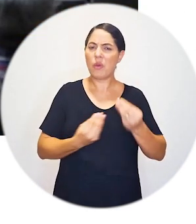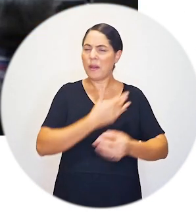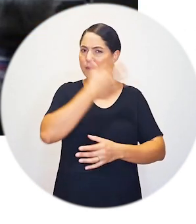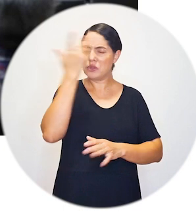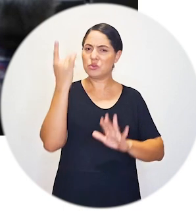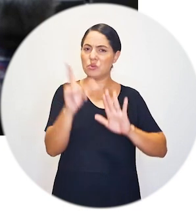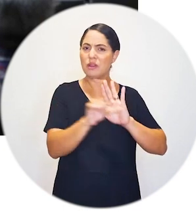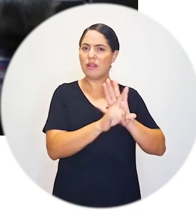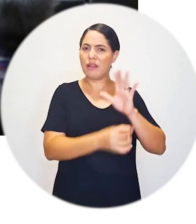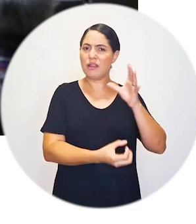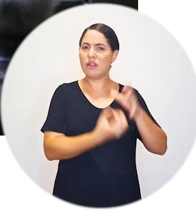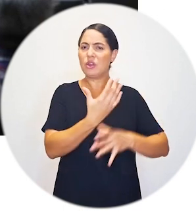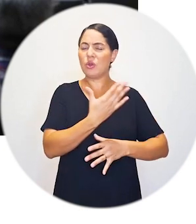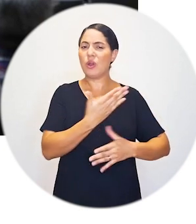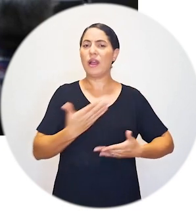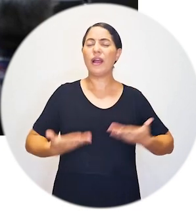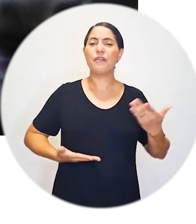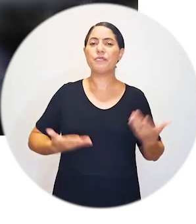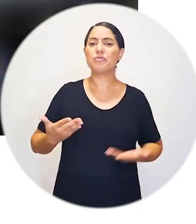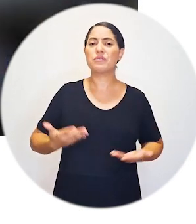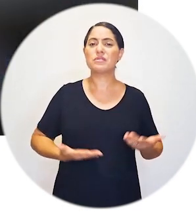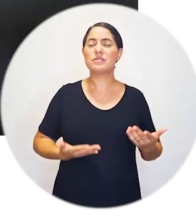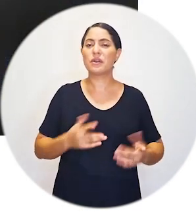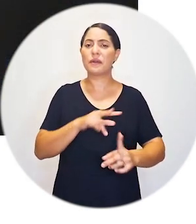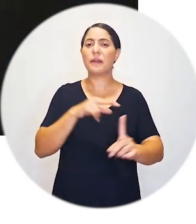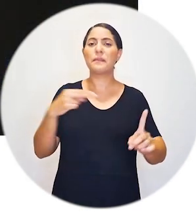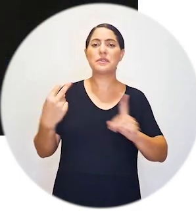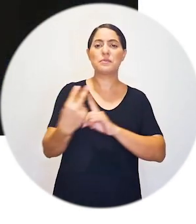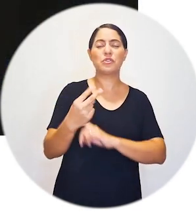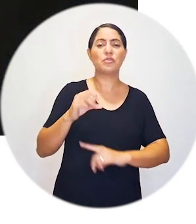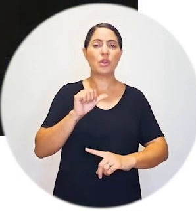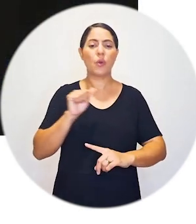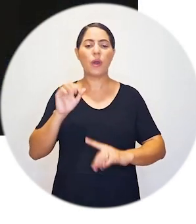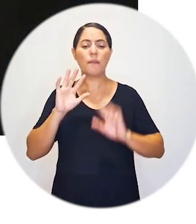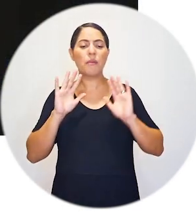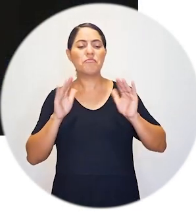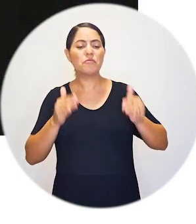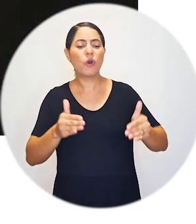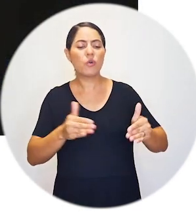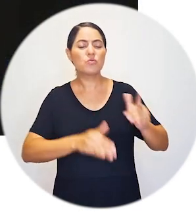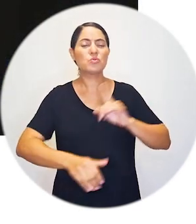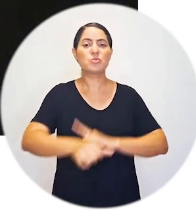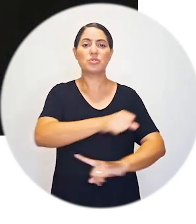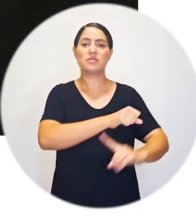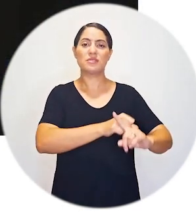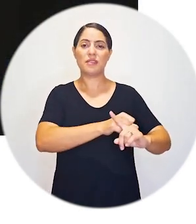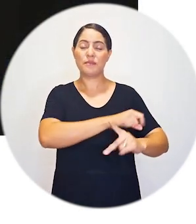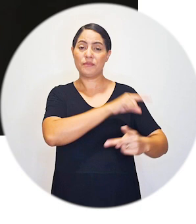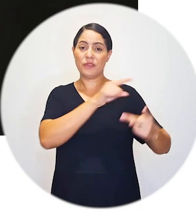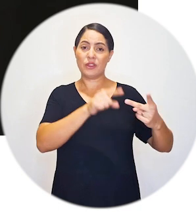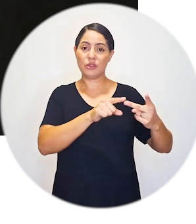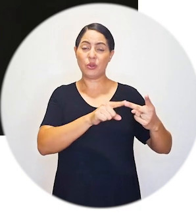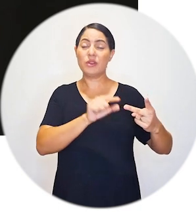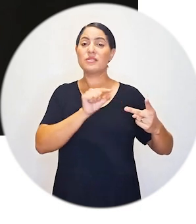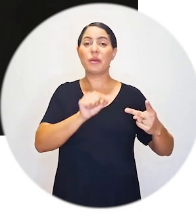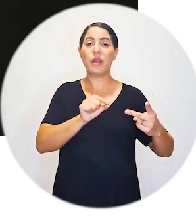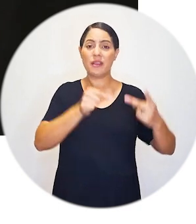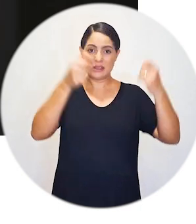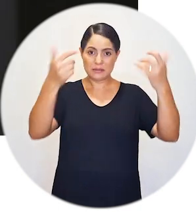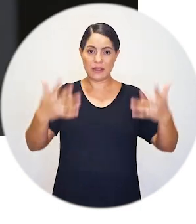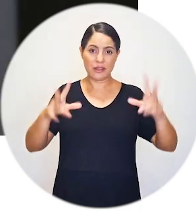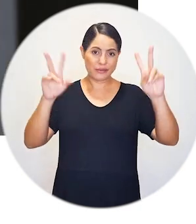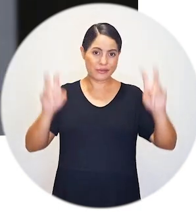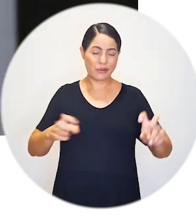1 essa função da ordem de olhar para a sociedade e no inciso 2 de olhar para dentro da